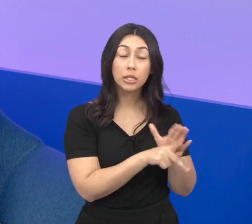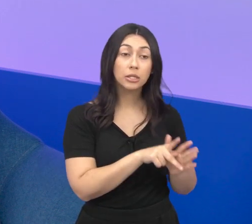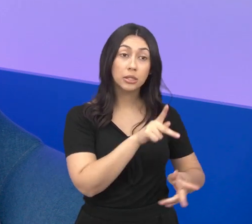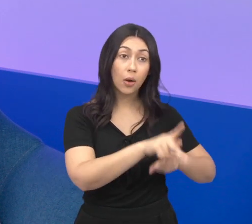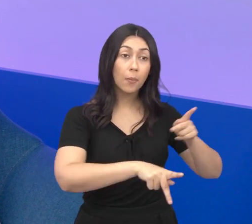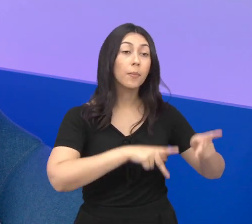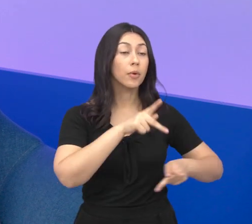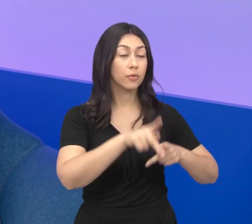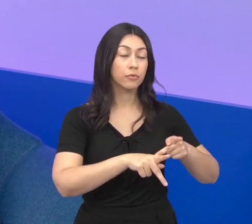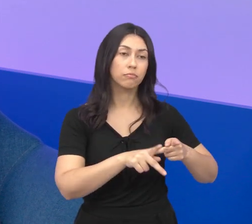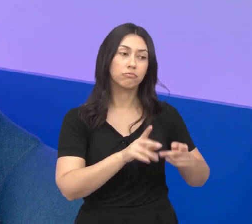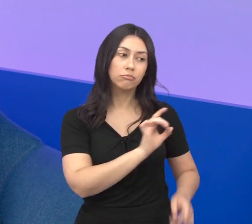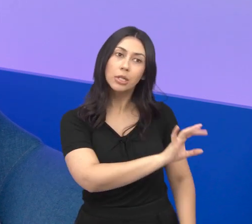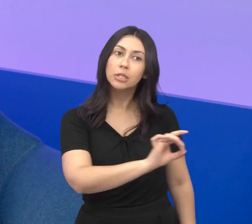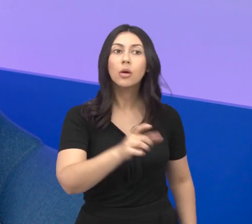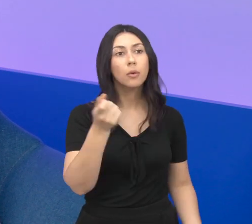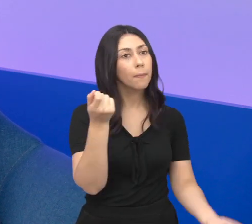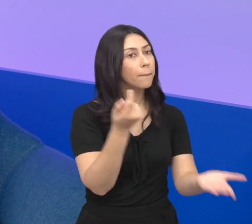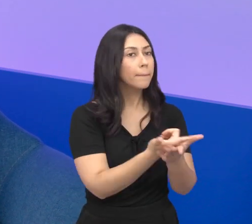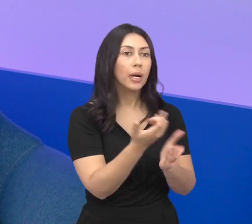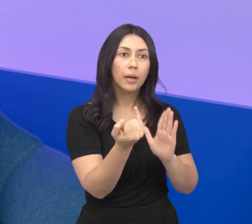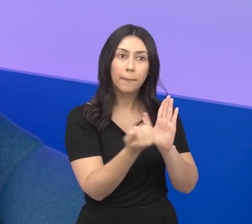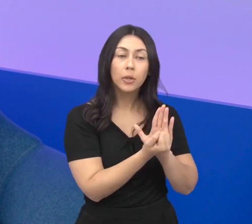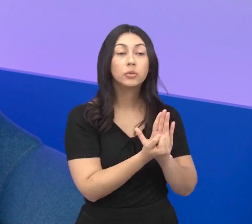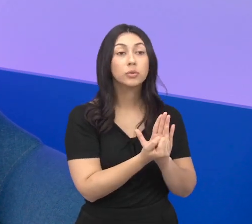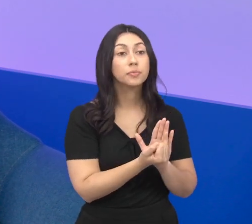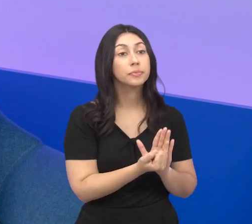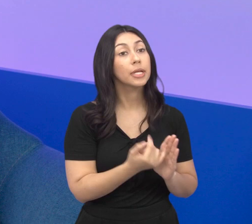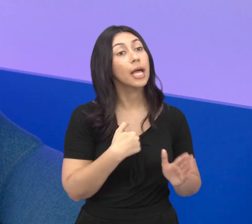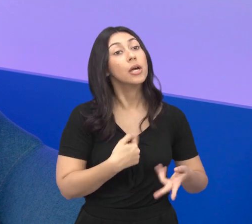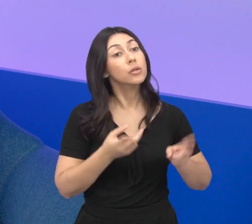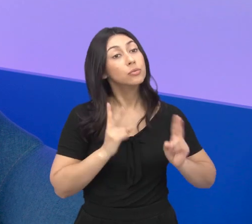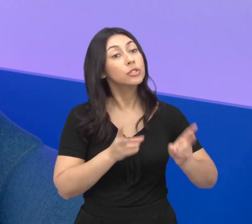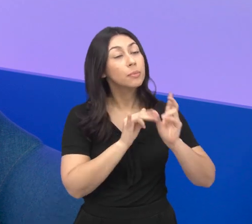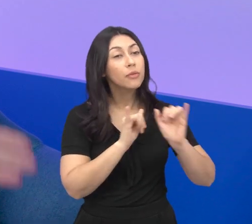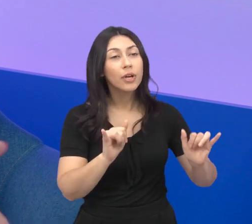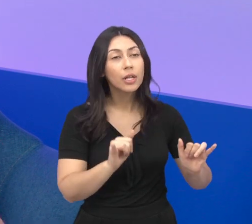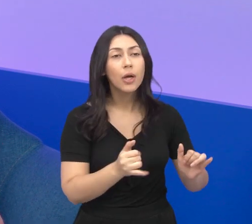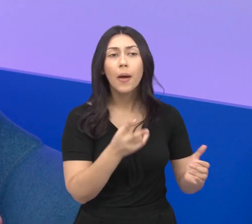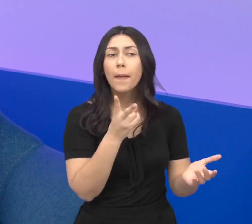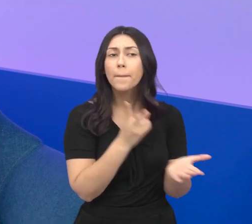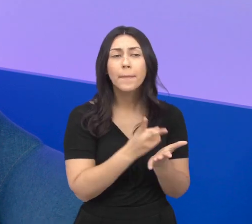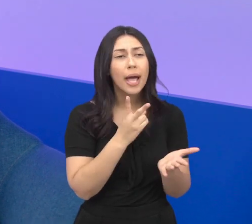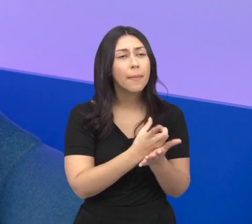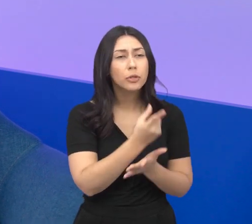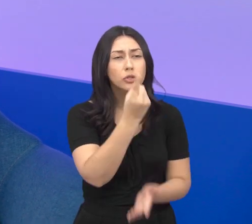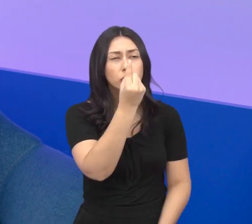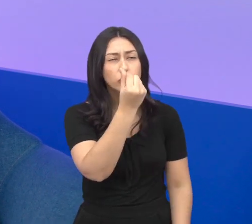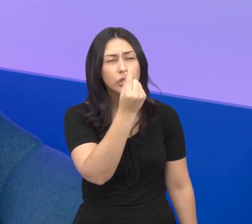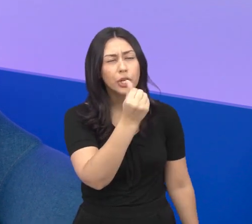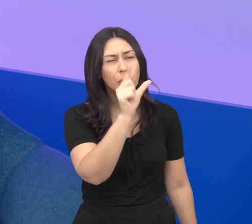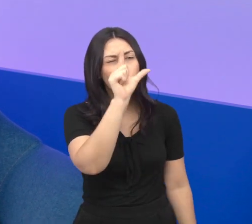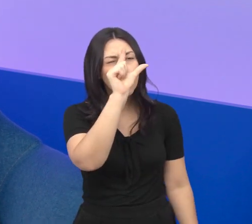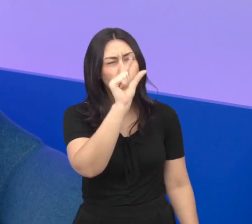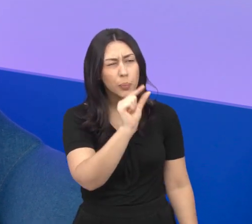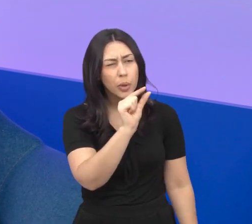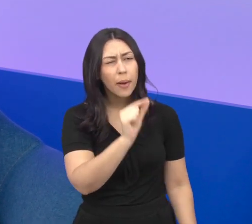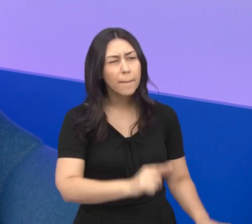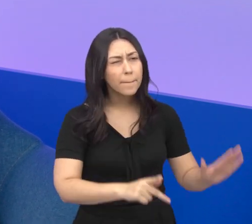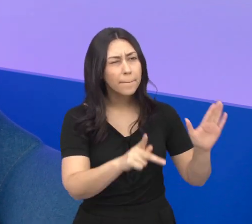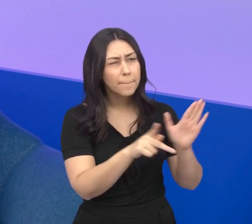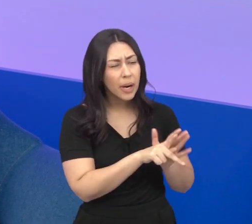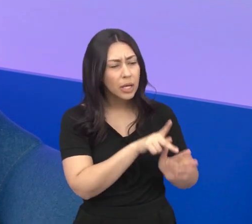nós que somos contribuintes. Então, é o que eu sempre digo, qualquer centavo vindo do